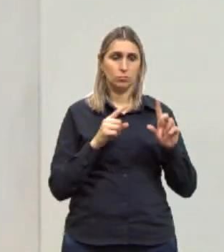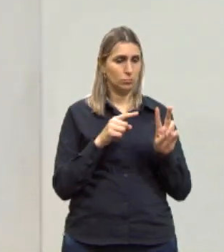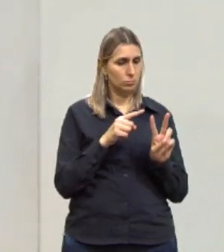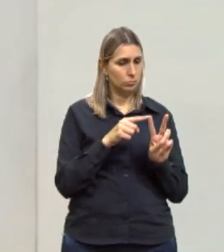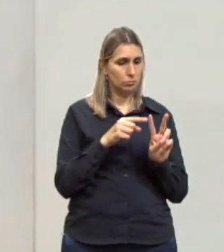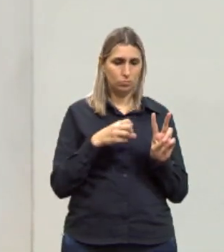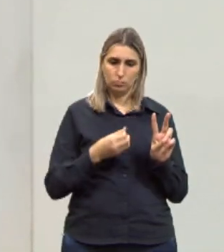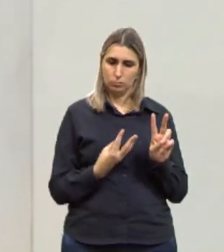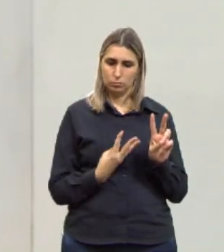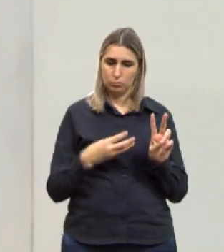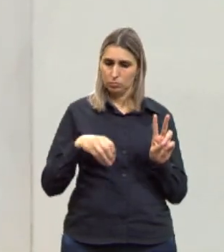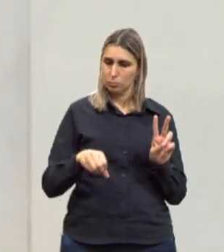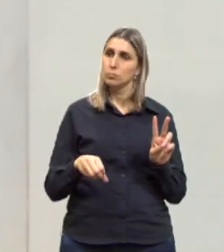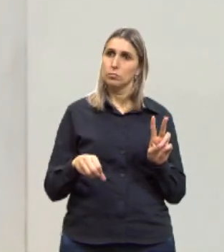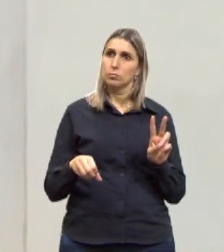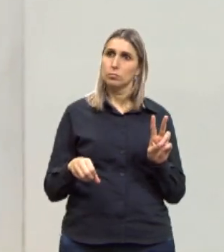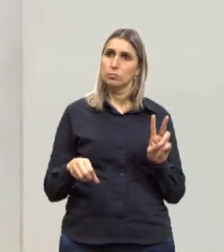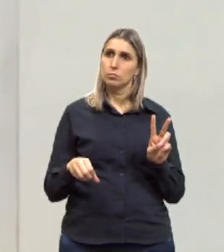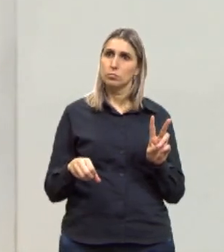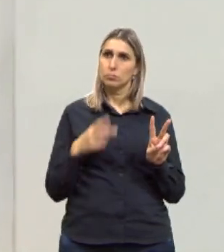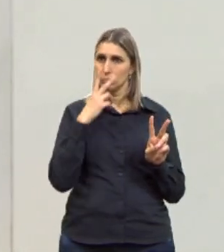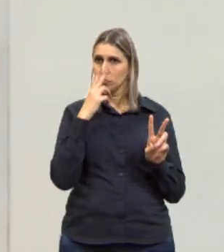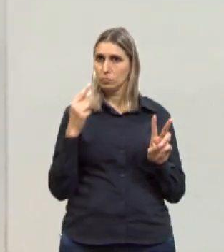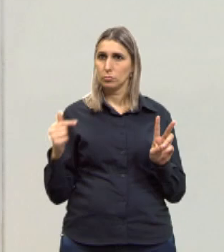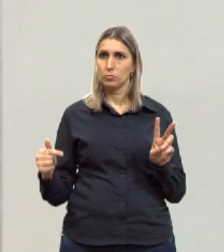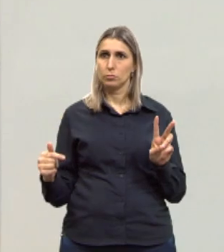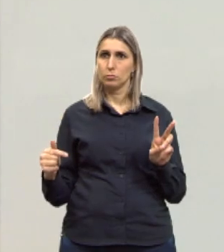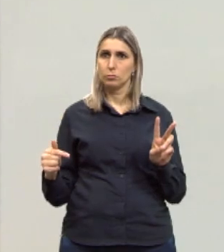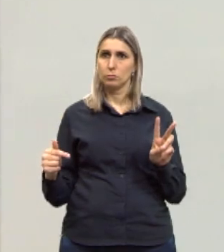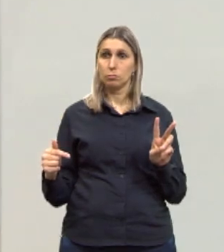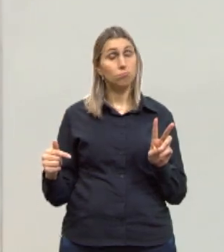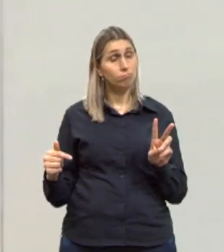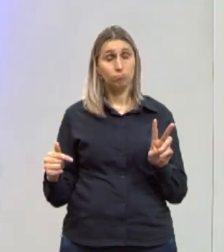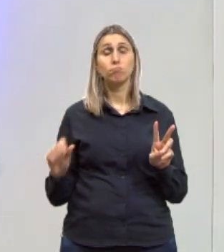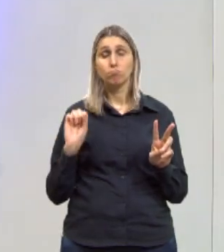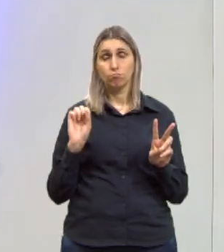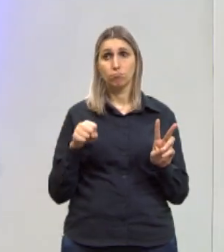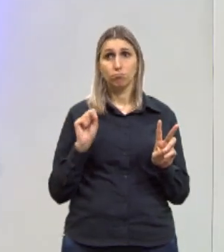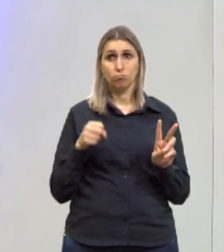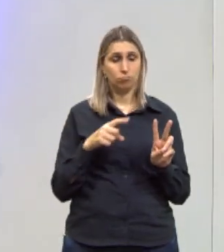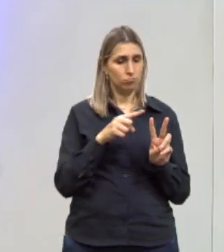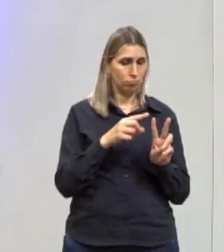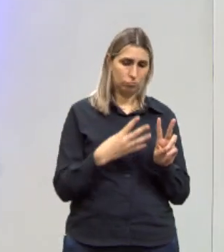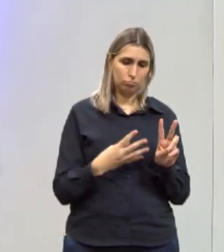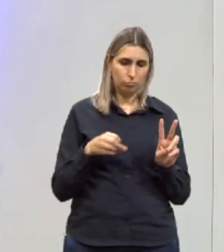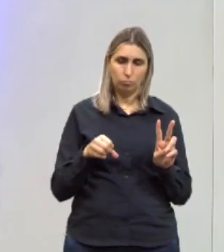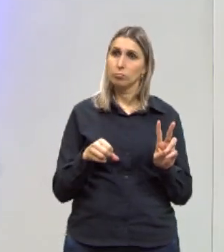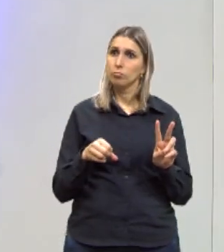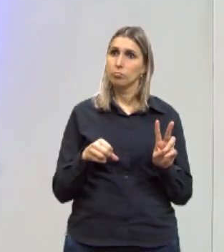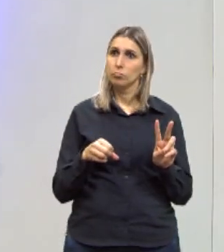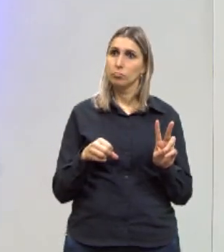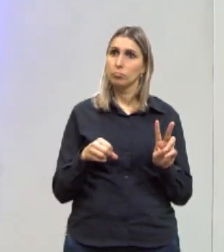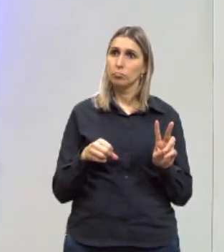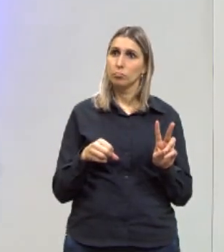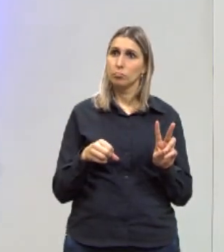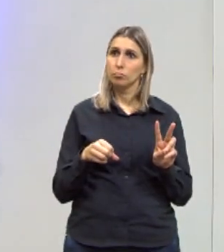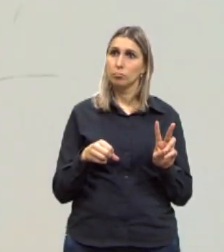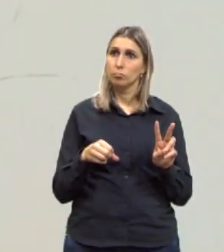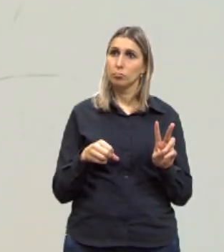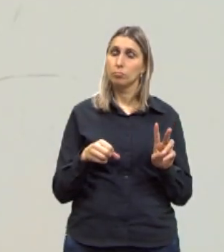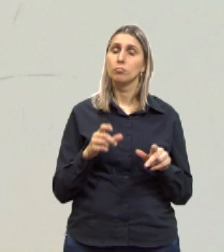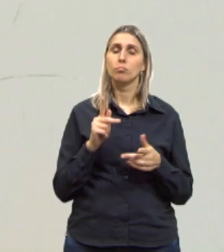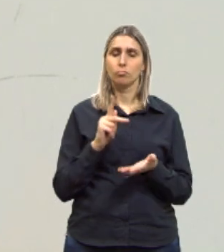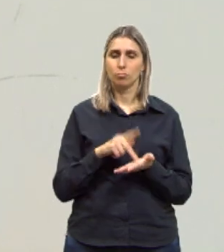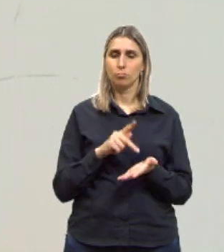de 49 é 7. É, raiz de 49 é 7. Ou seja,